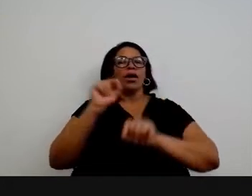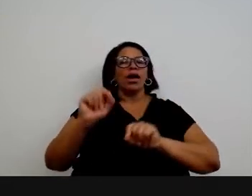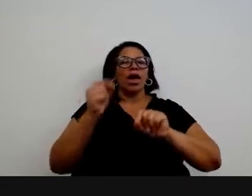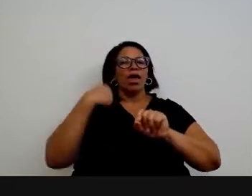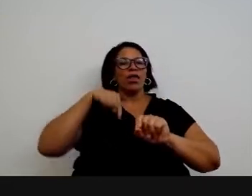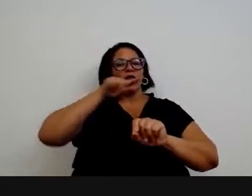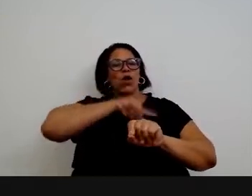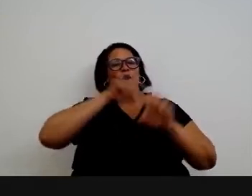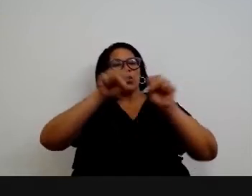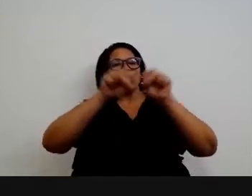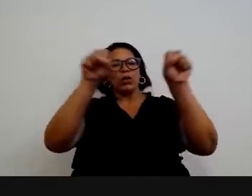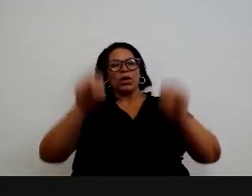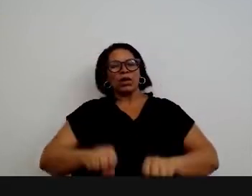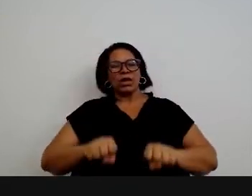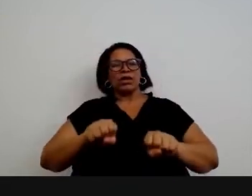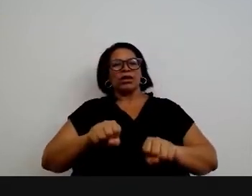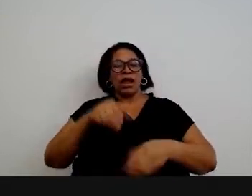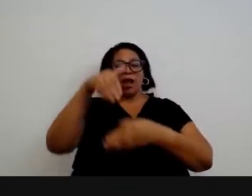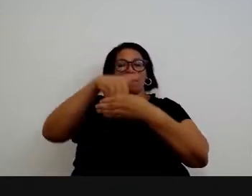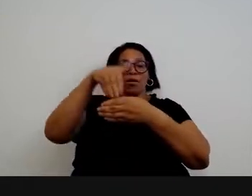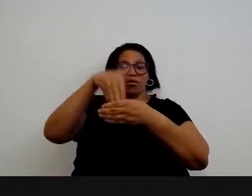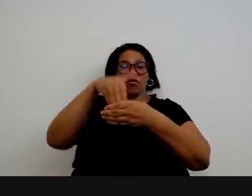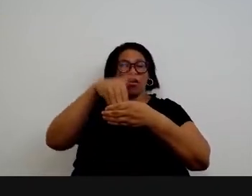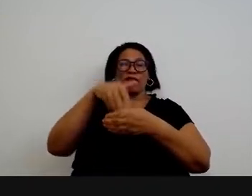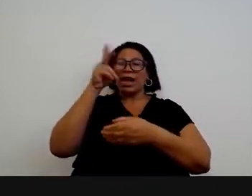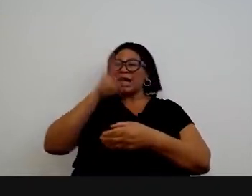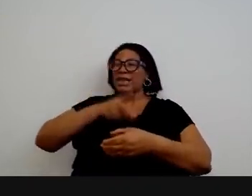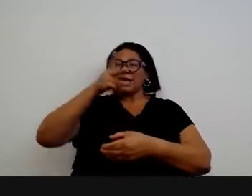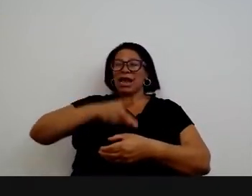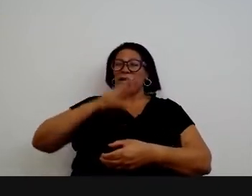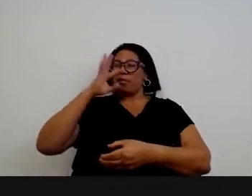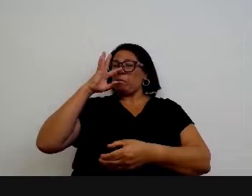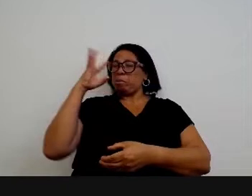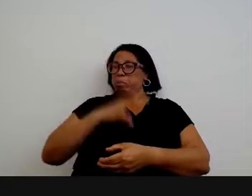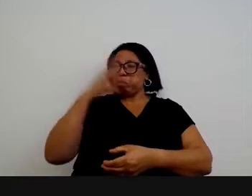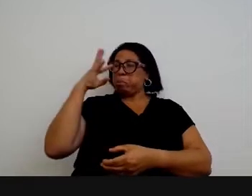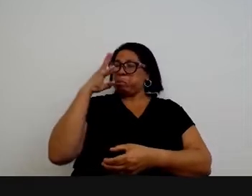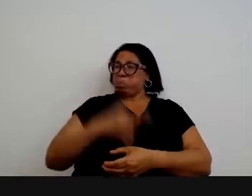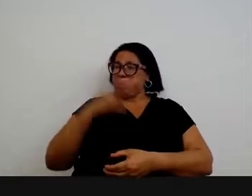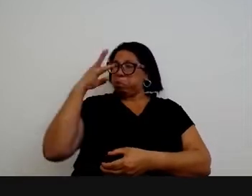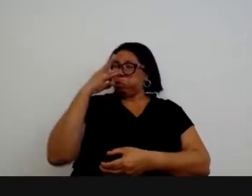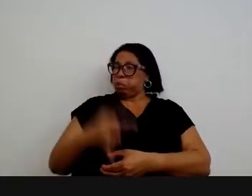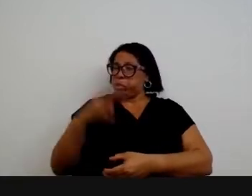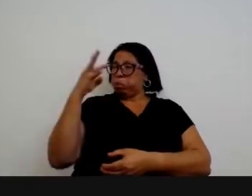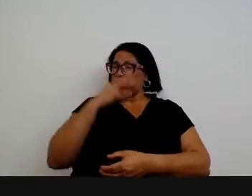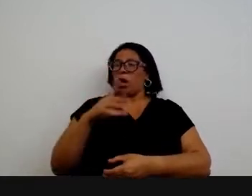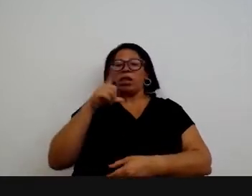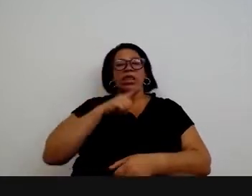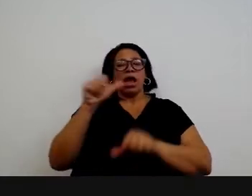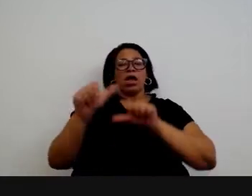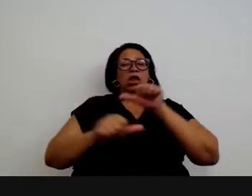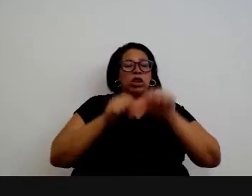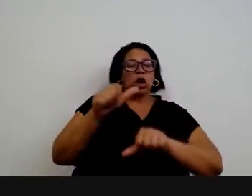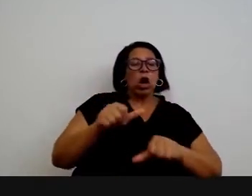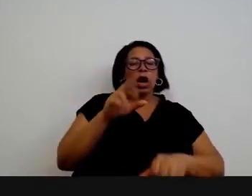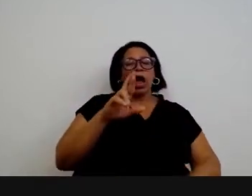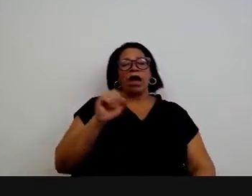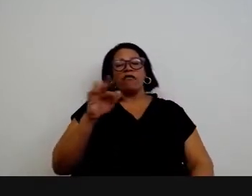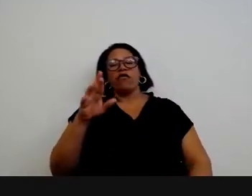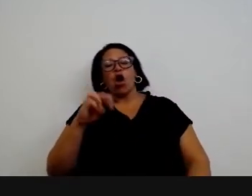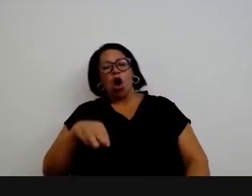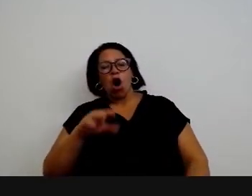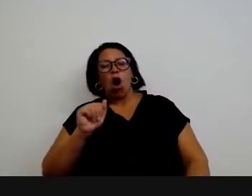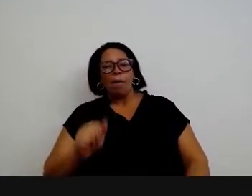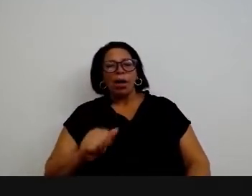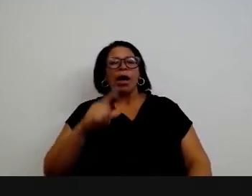meio do nosso sistema proporcional, que é massacrado diuturnamente nesse país. Todo mundo tem sua reforma política de estimação,